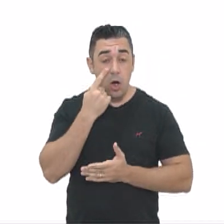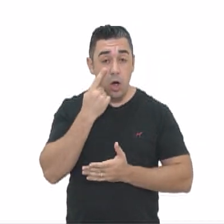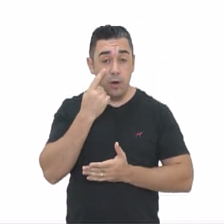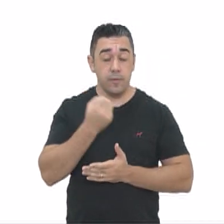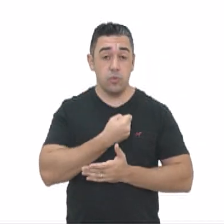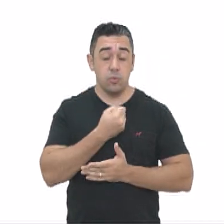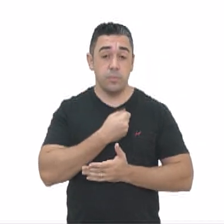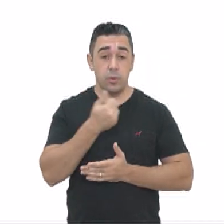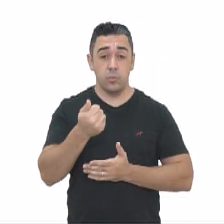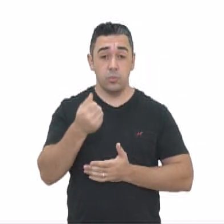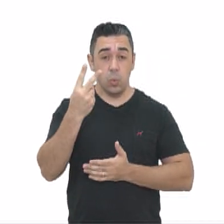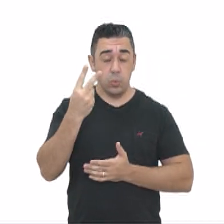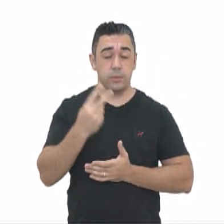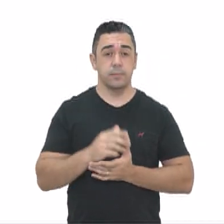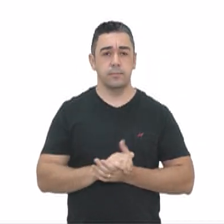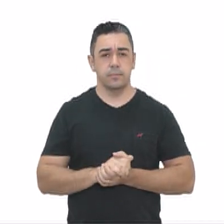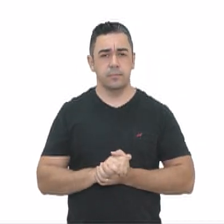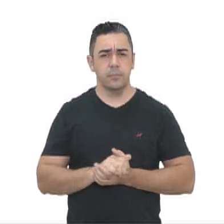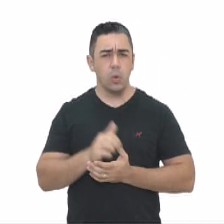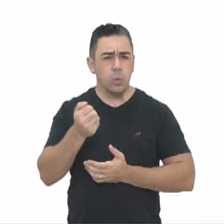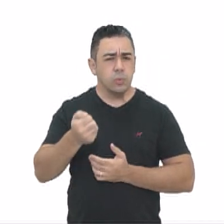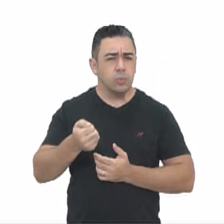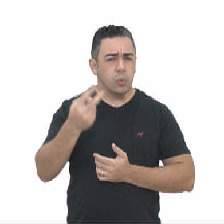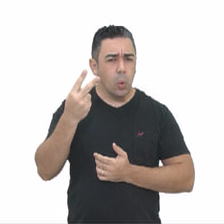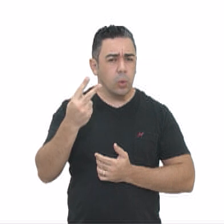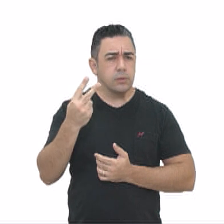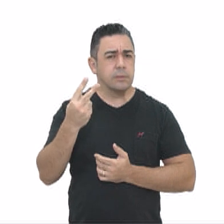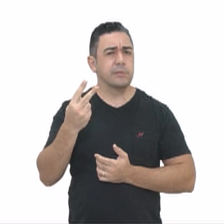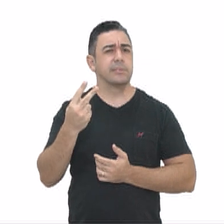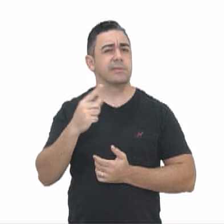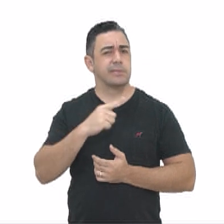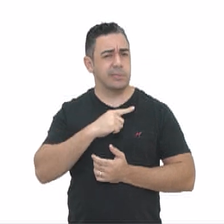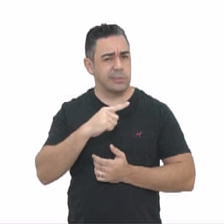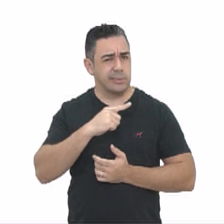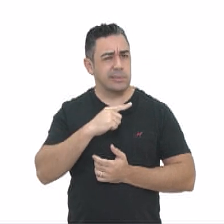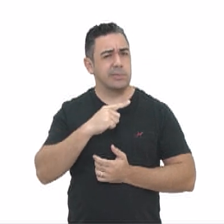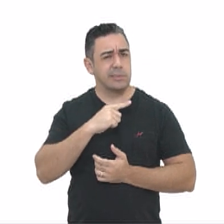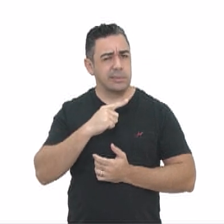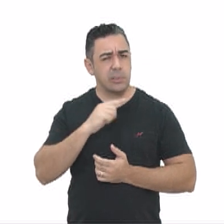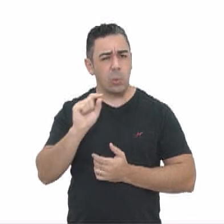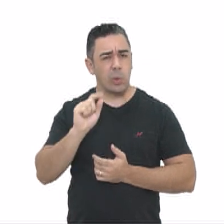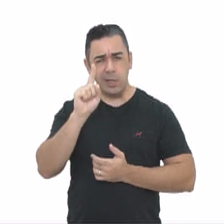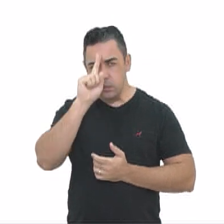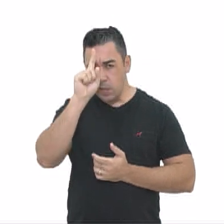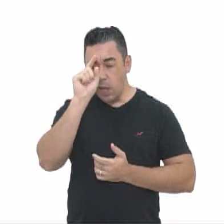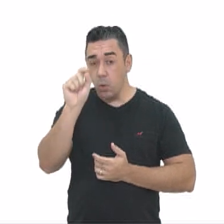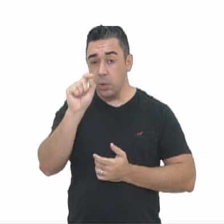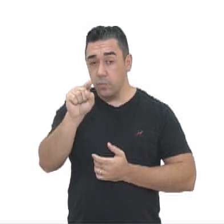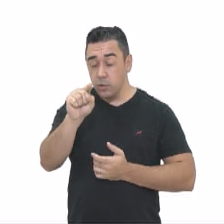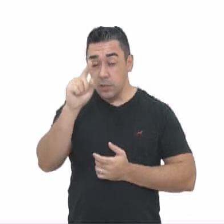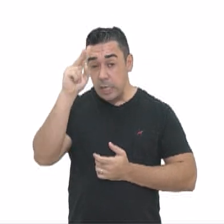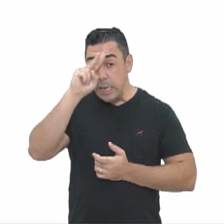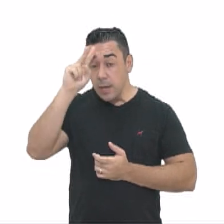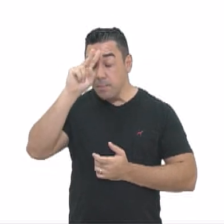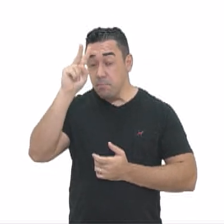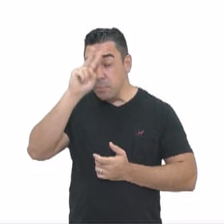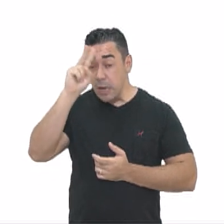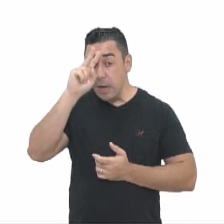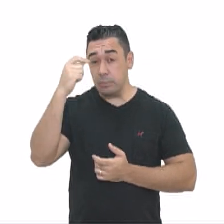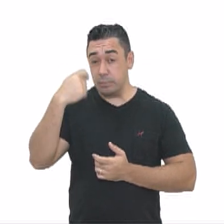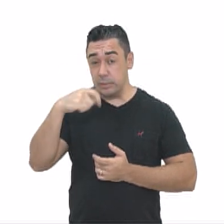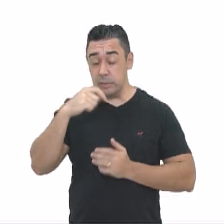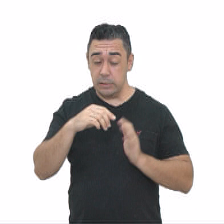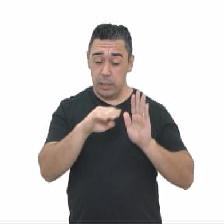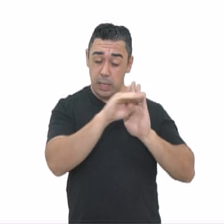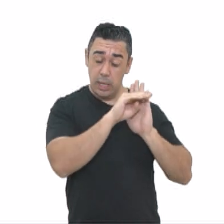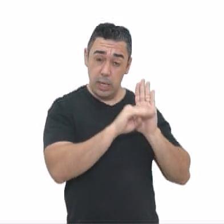número 12. O exercício 12, ele tem uma ideia que você tem que lembrar de um